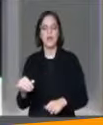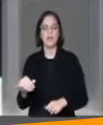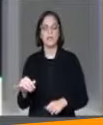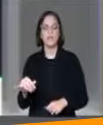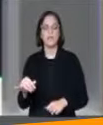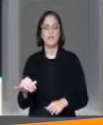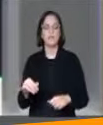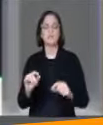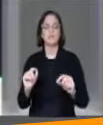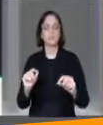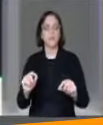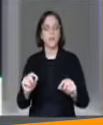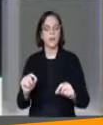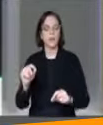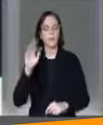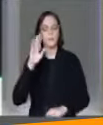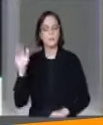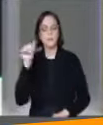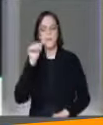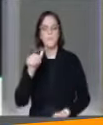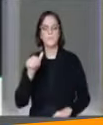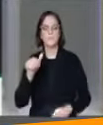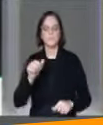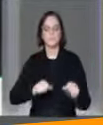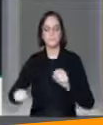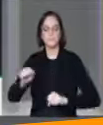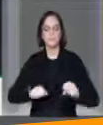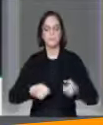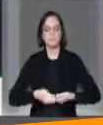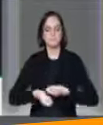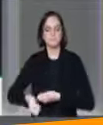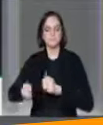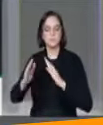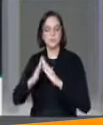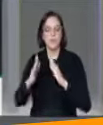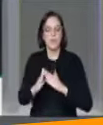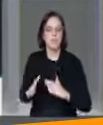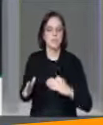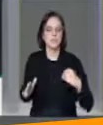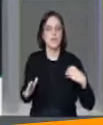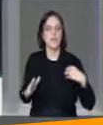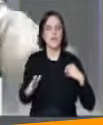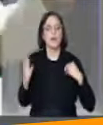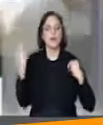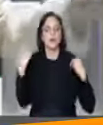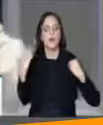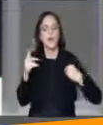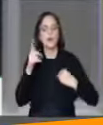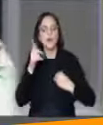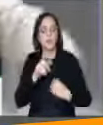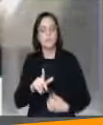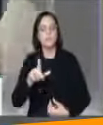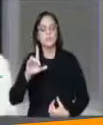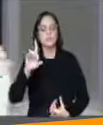principalmente as trabalhadoras domésticas nesse país que conquistou na constituinte o